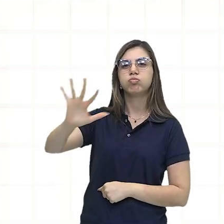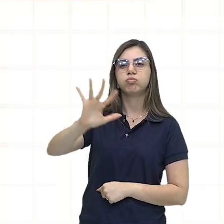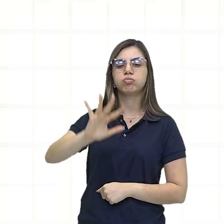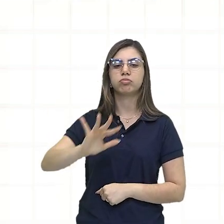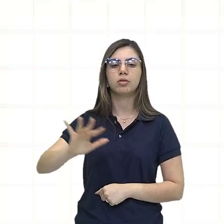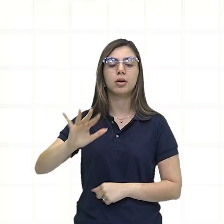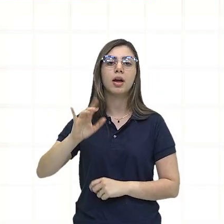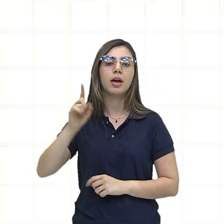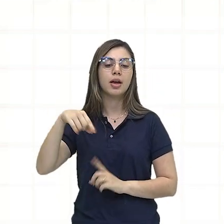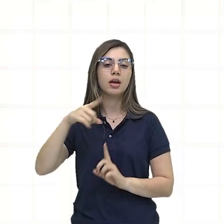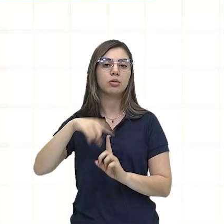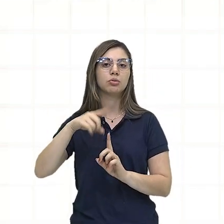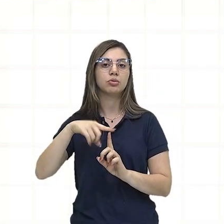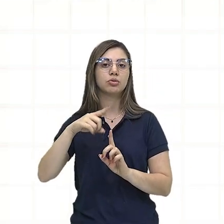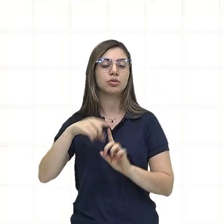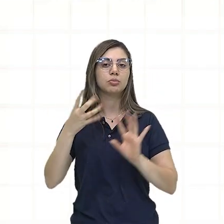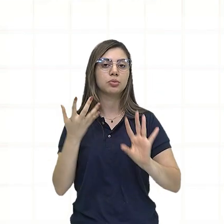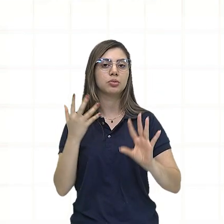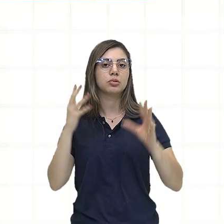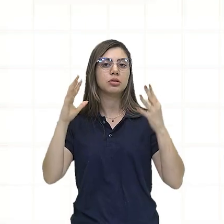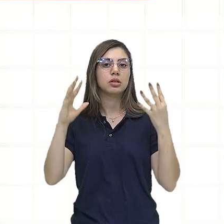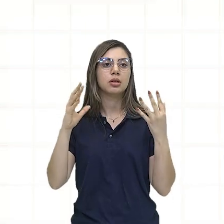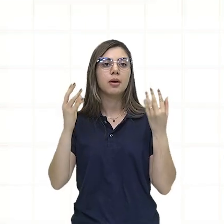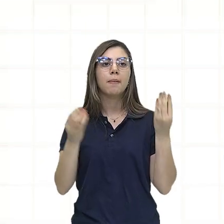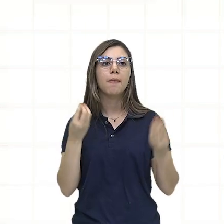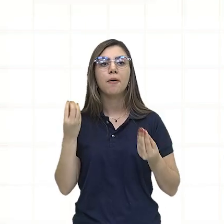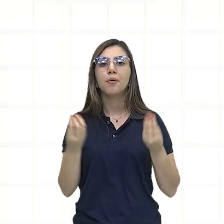abrangência desse tipo climático.